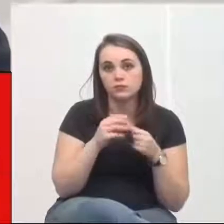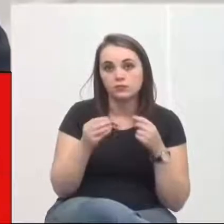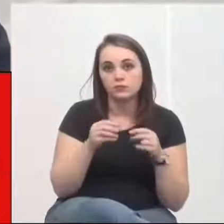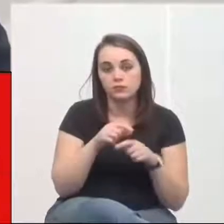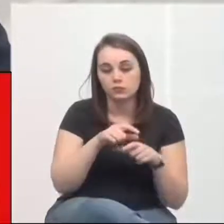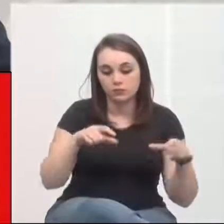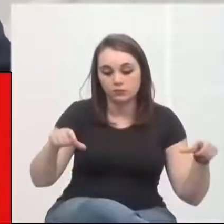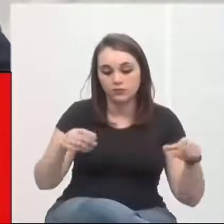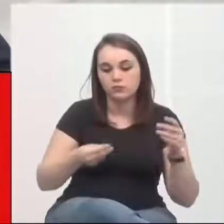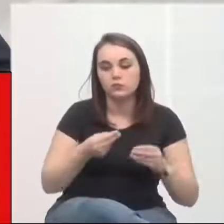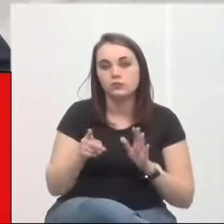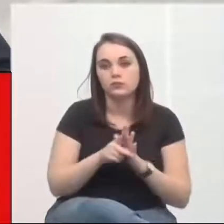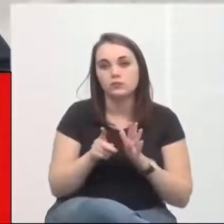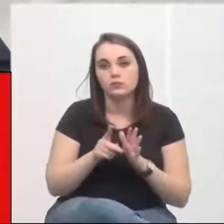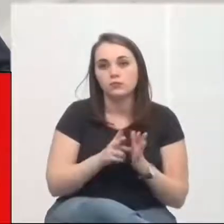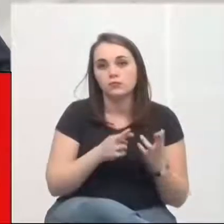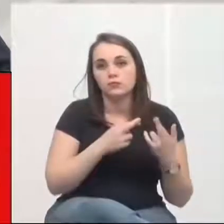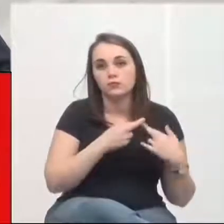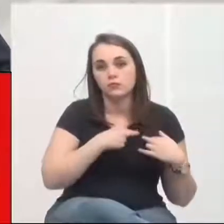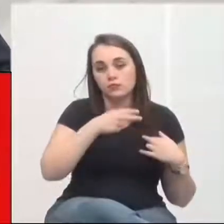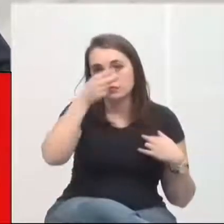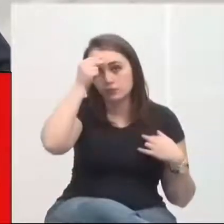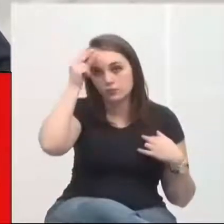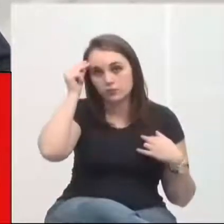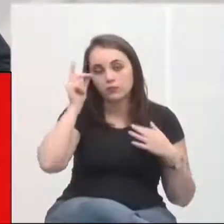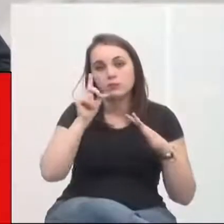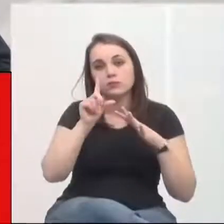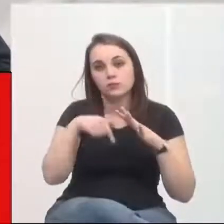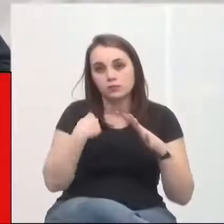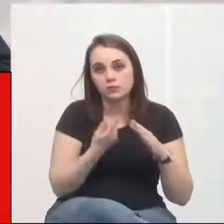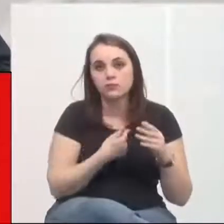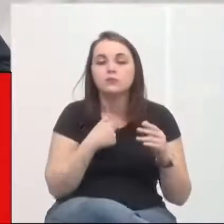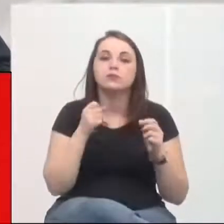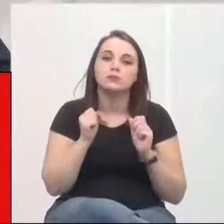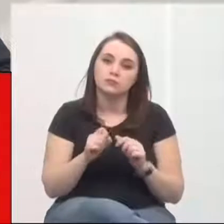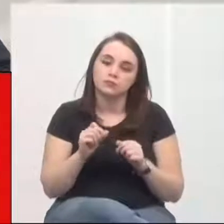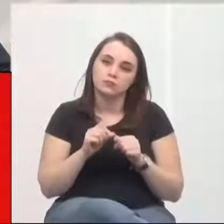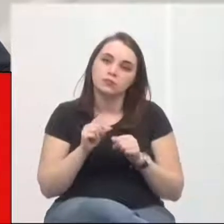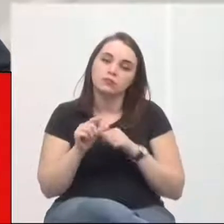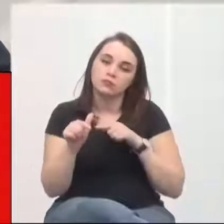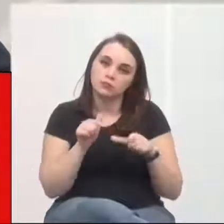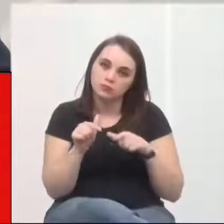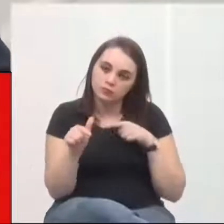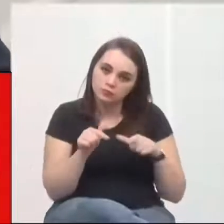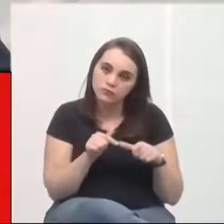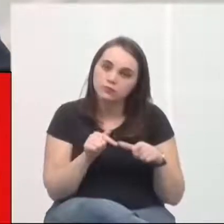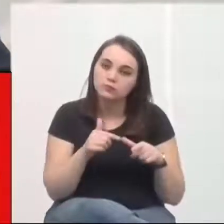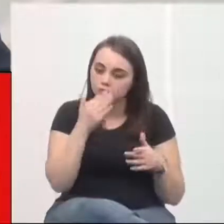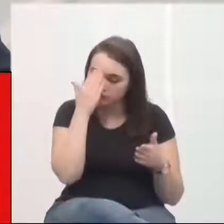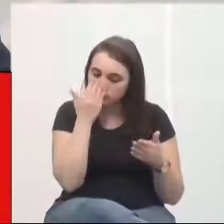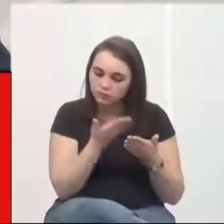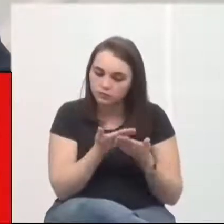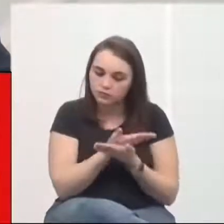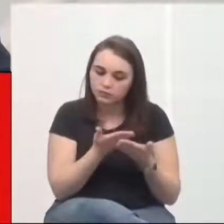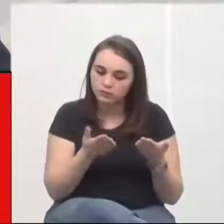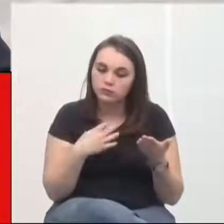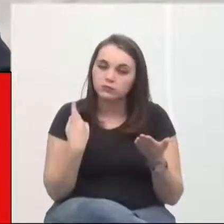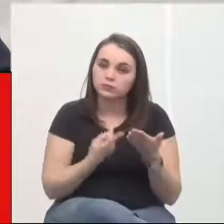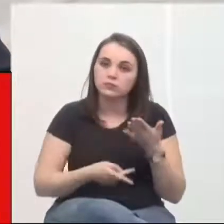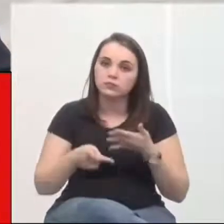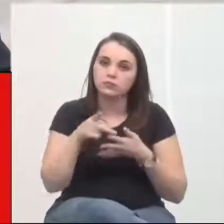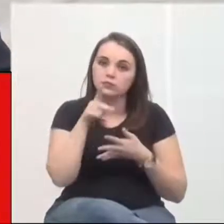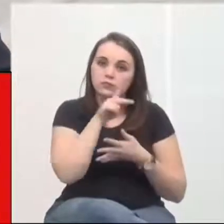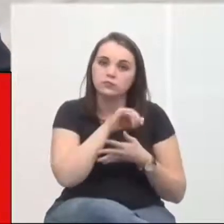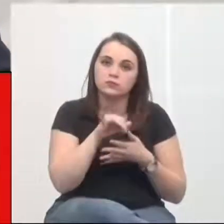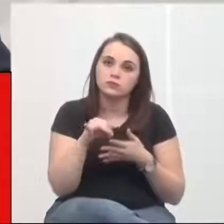municipal. A partir do momento que se torna domínio municipal, daí sim nós podemos fazer a intervenção. e com certeza será uma das nossas prioridades,